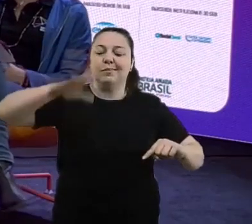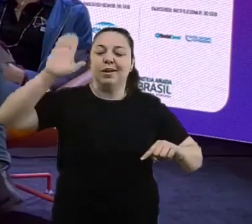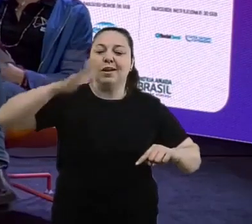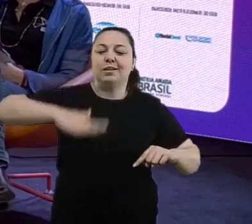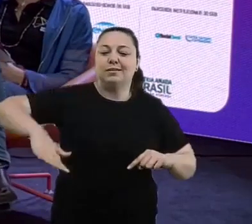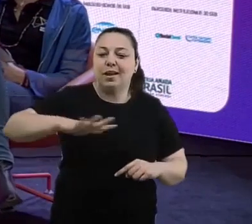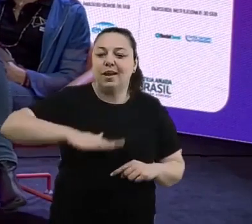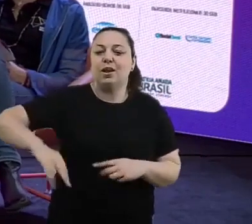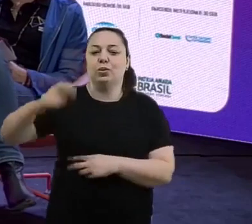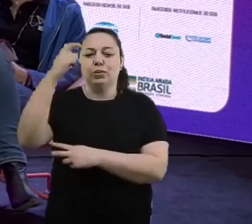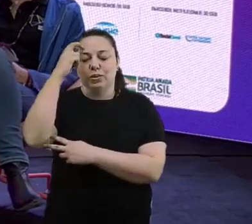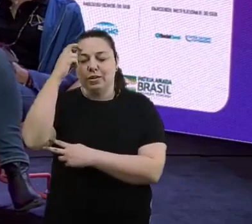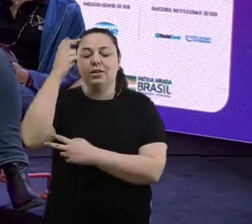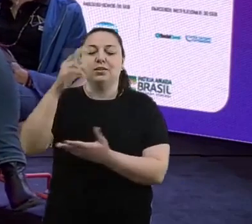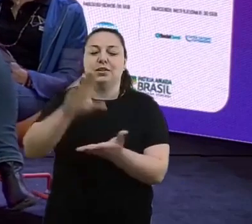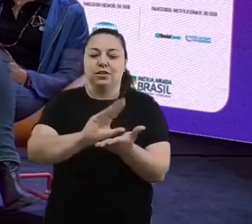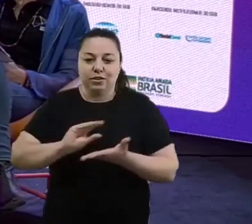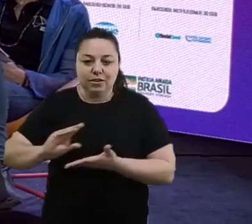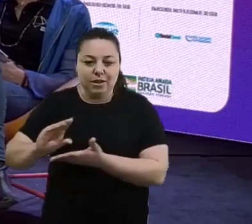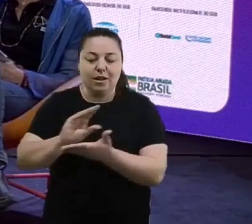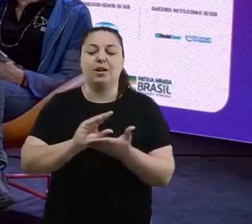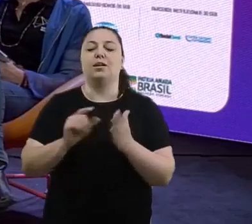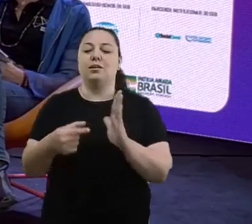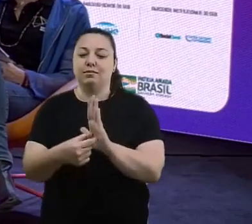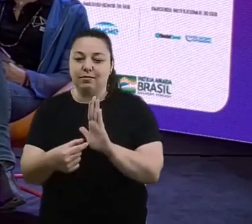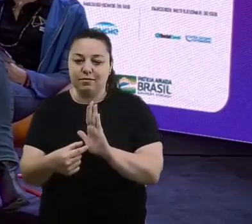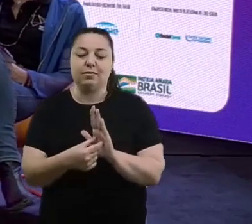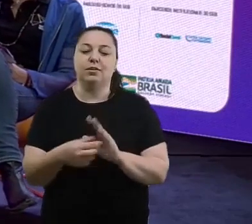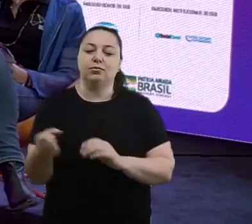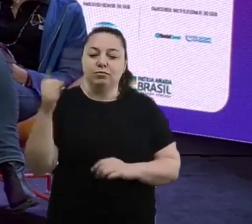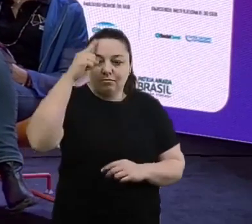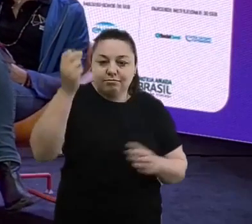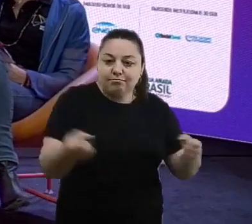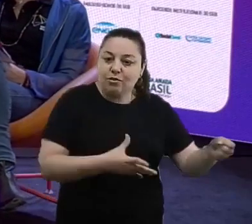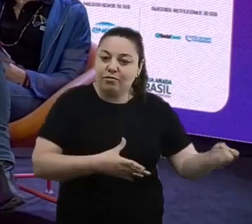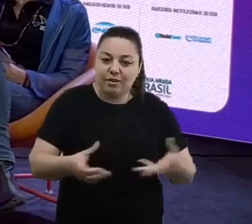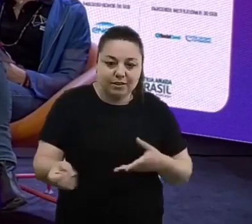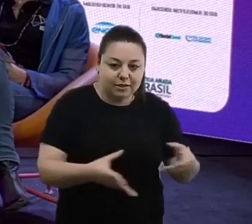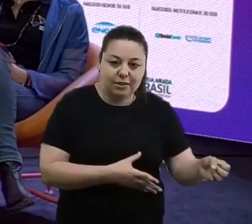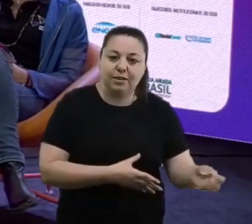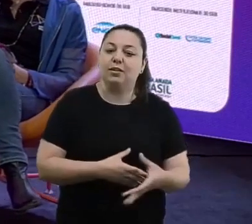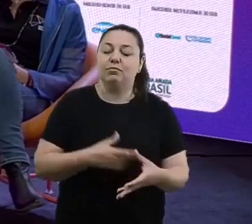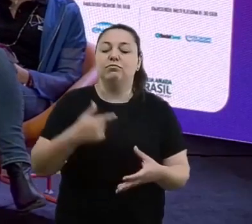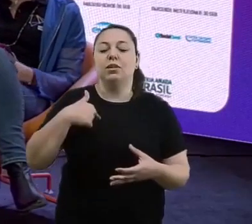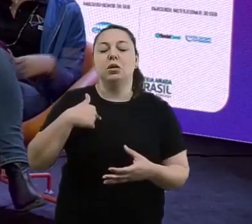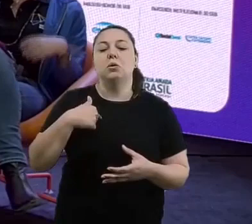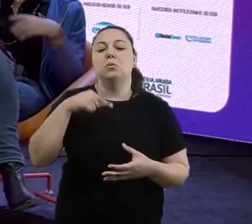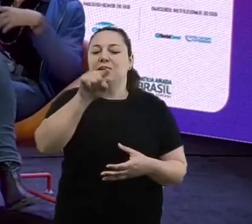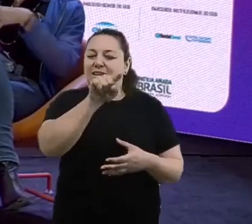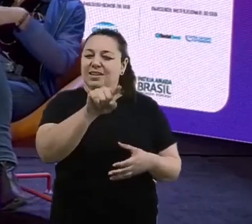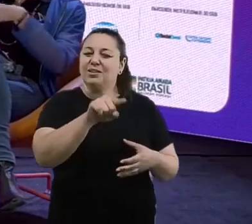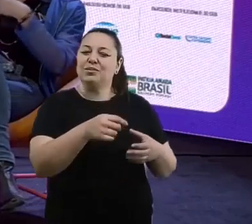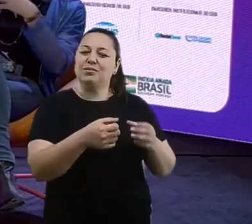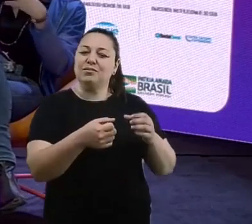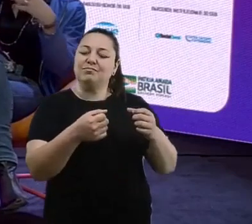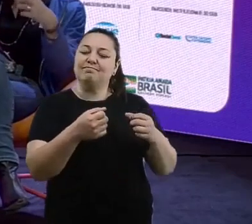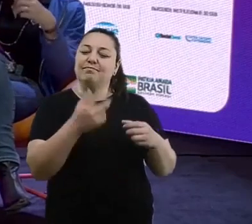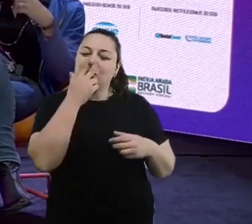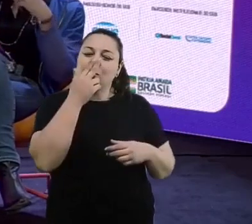uma expertise maior para ser transposta para o BI, né, mas é importante ver que realmente essas análises preditivas já têm algum